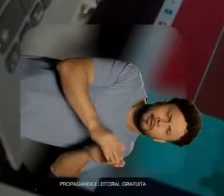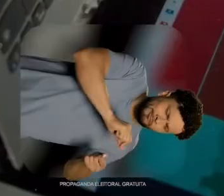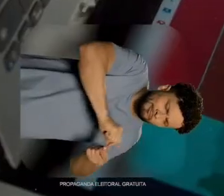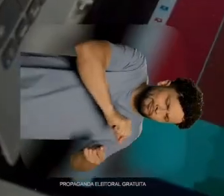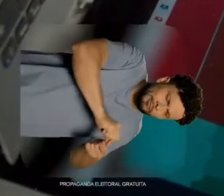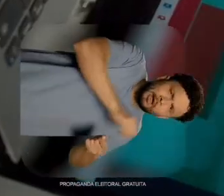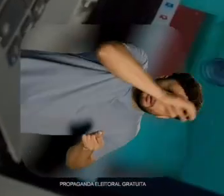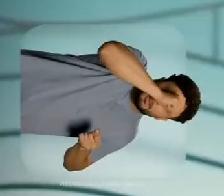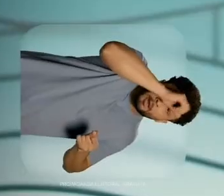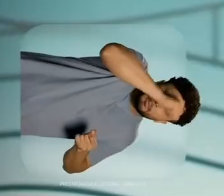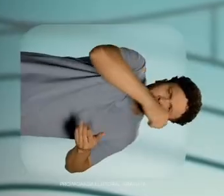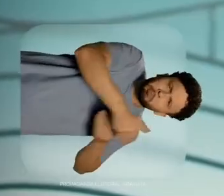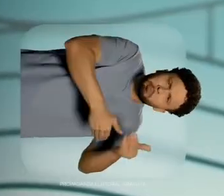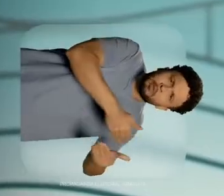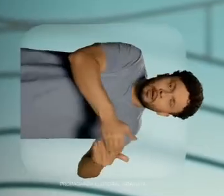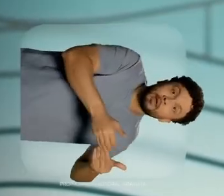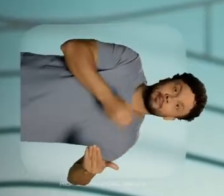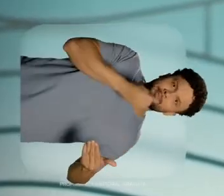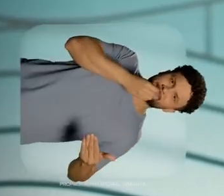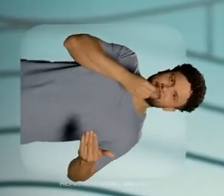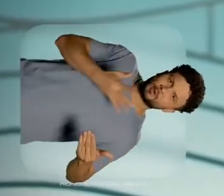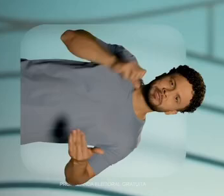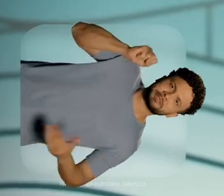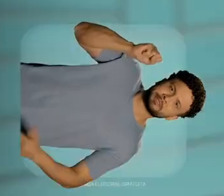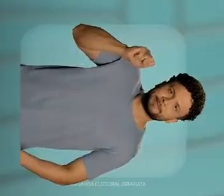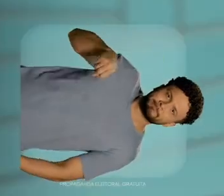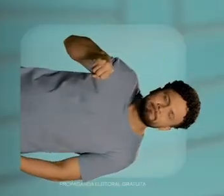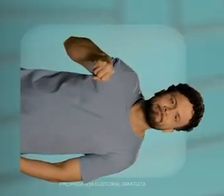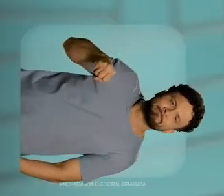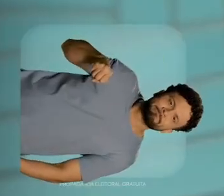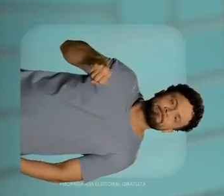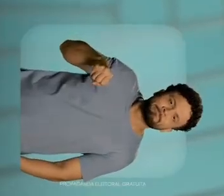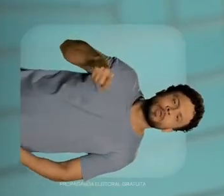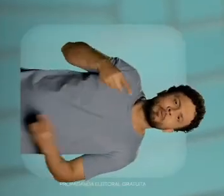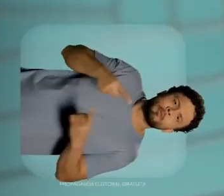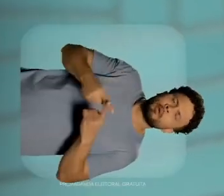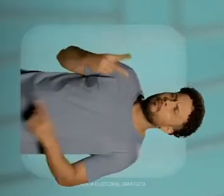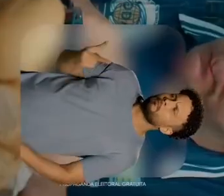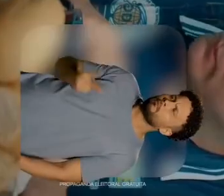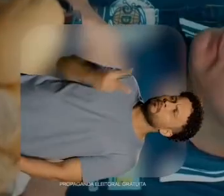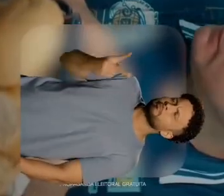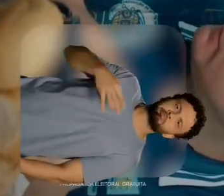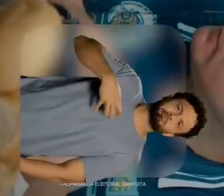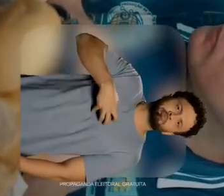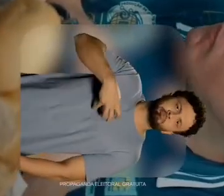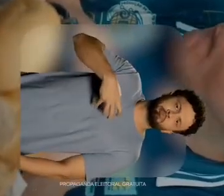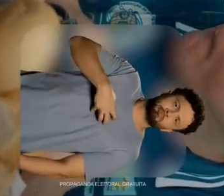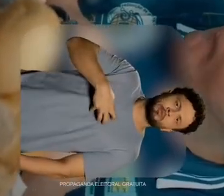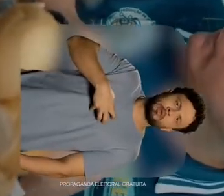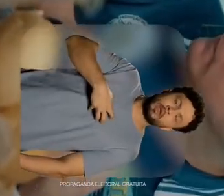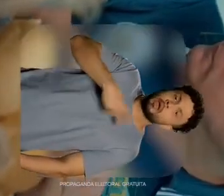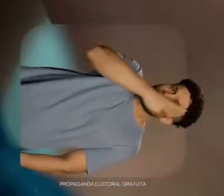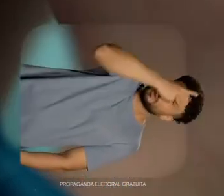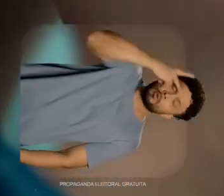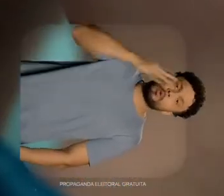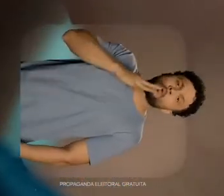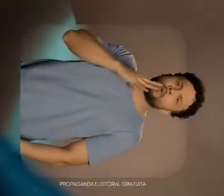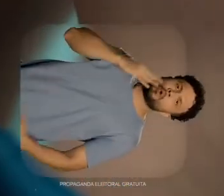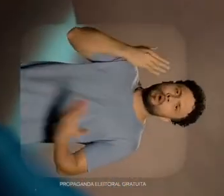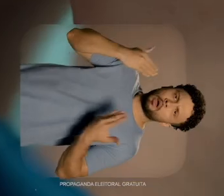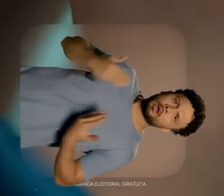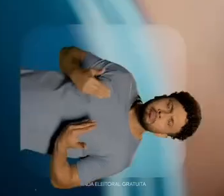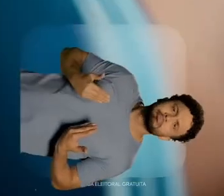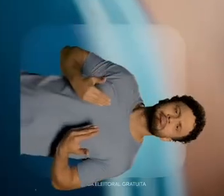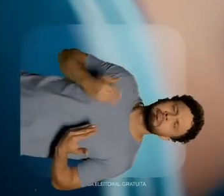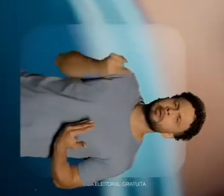aprendizagem. É bom ser valorizado, ser uma referência,